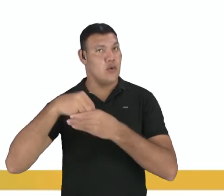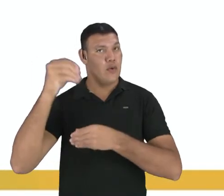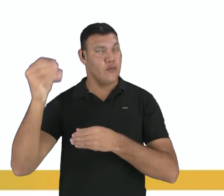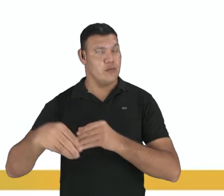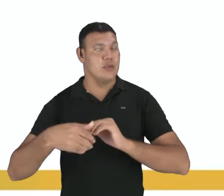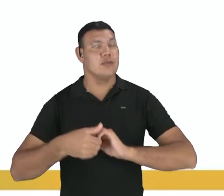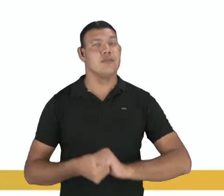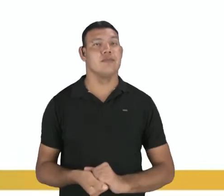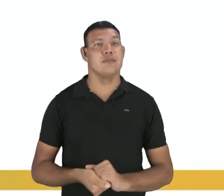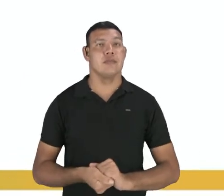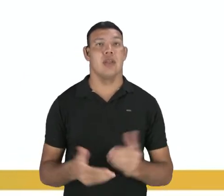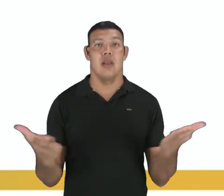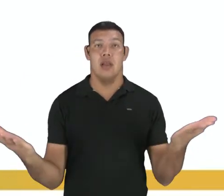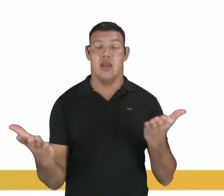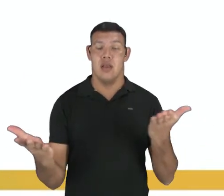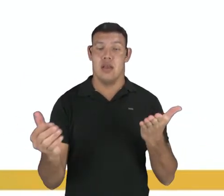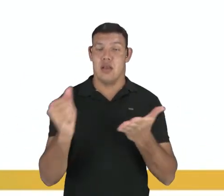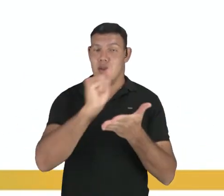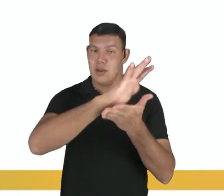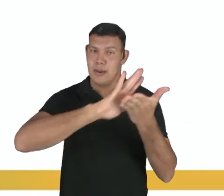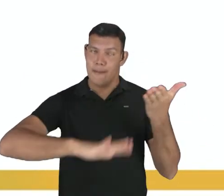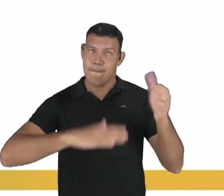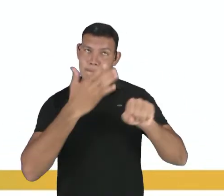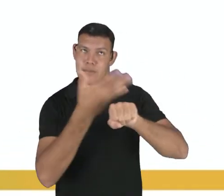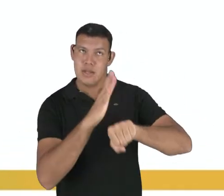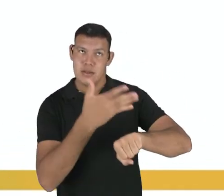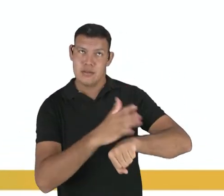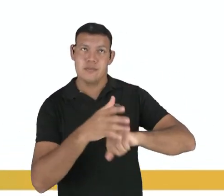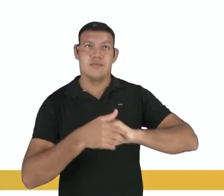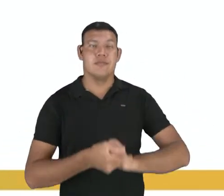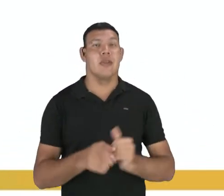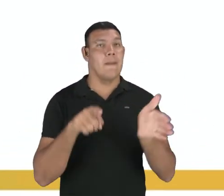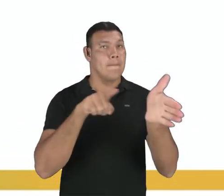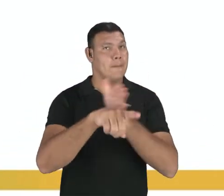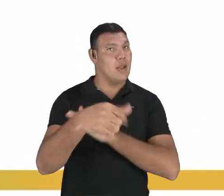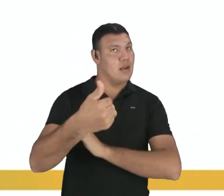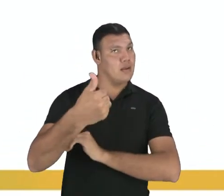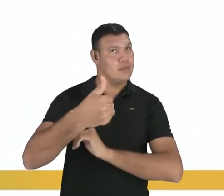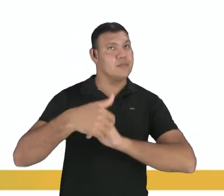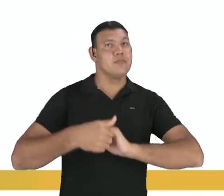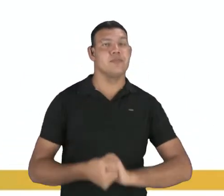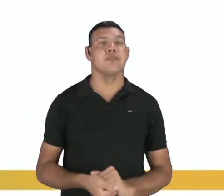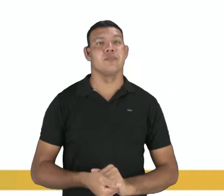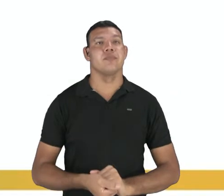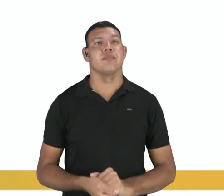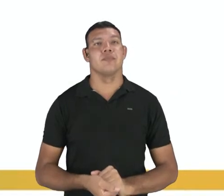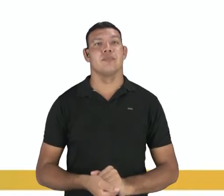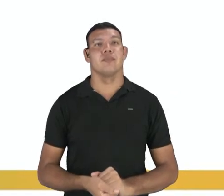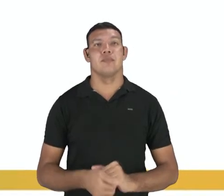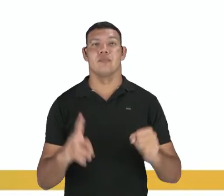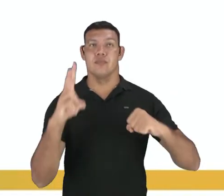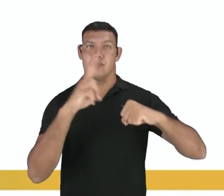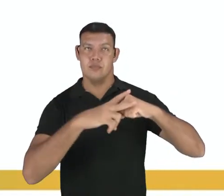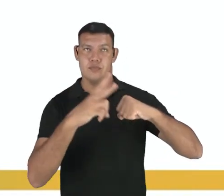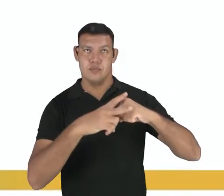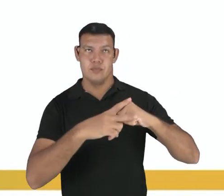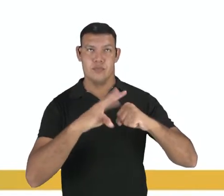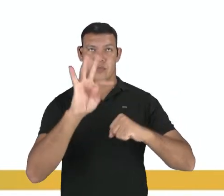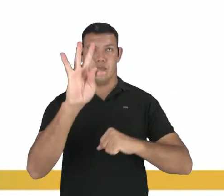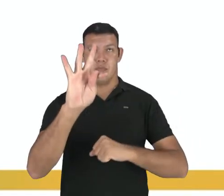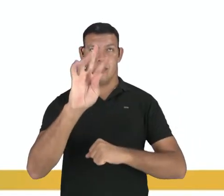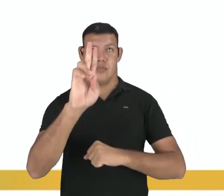Agora vamos para o nosso exercitando, question number 1, questão número 1. Vamos lá. O